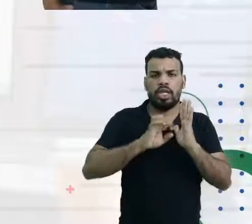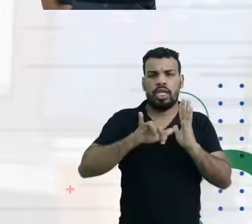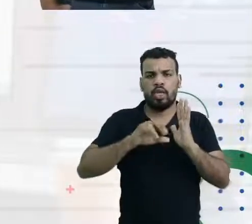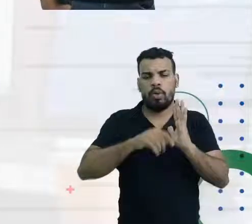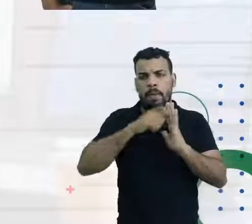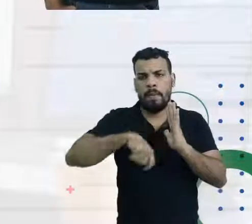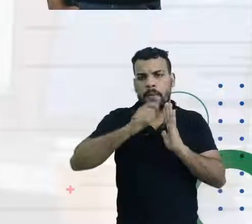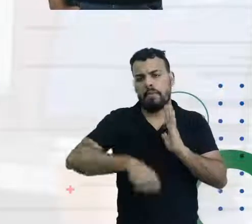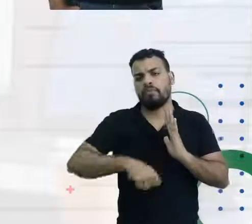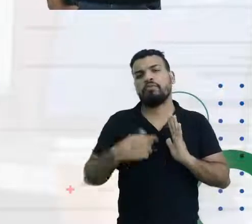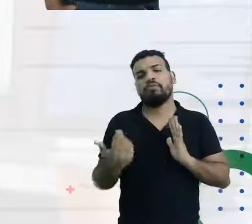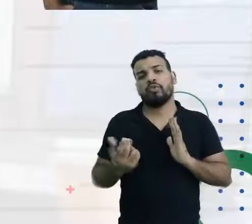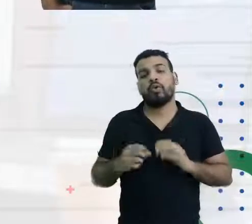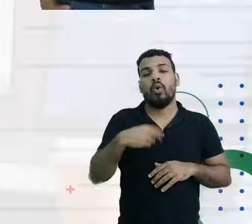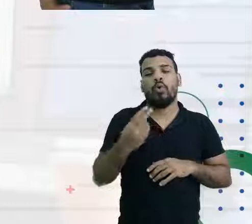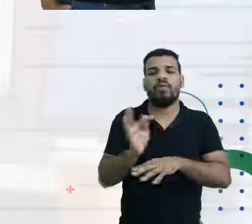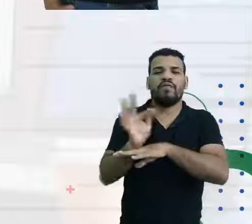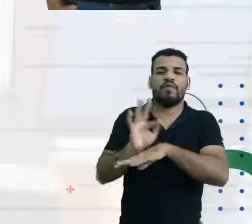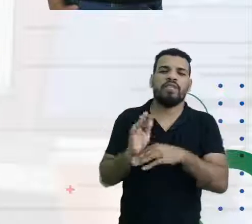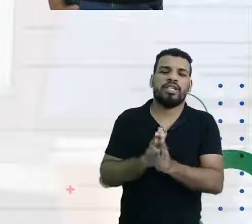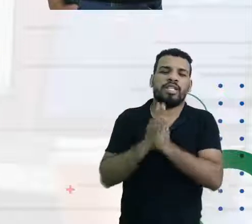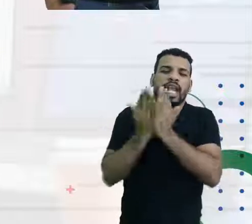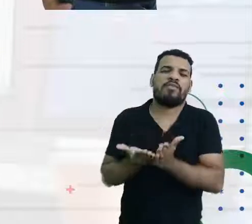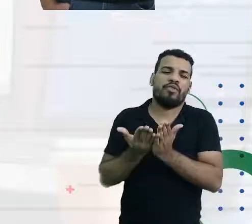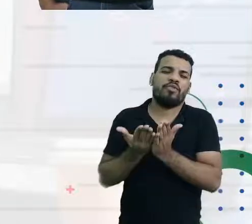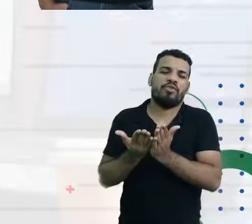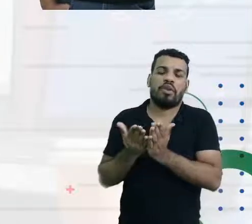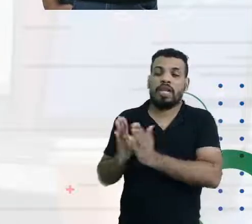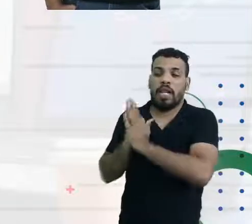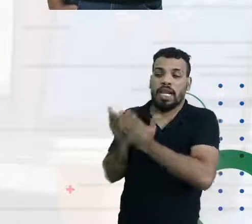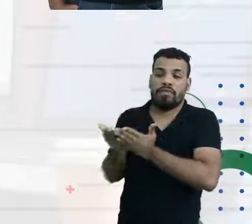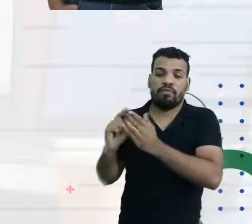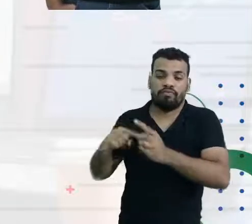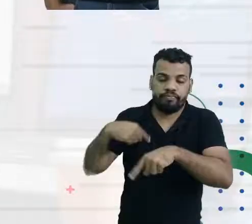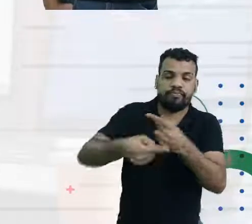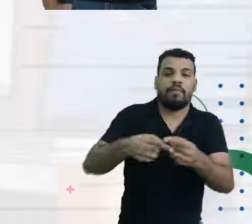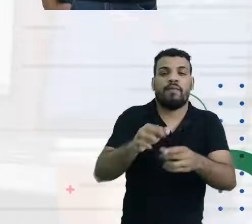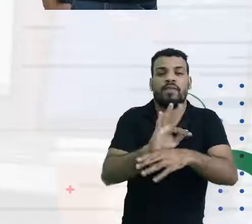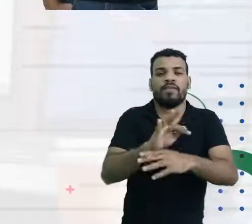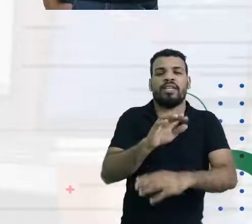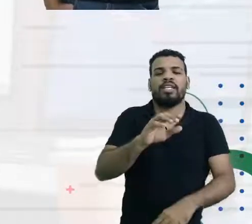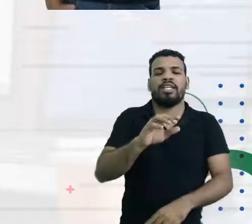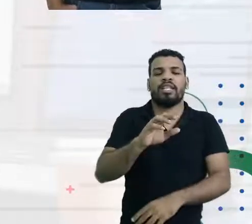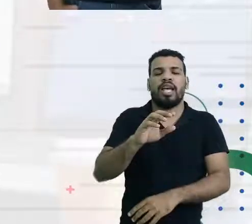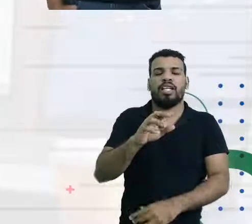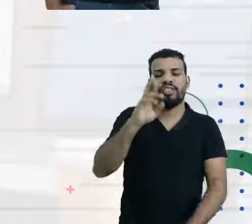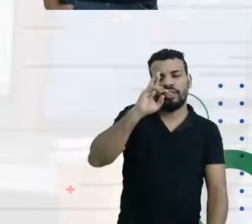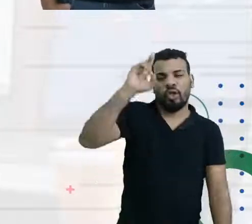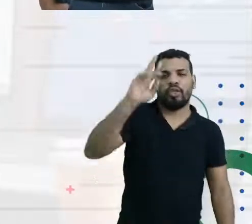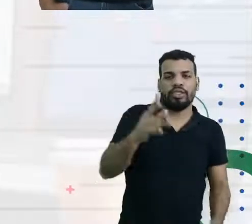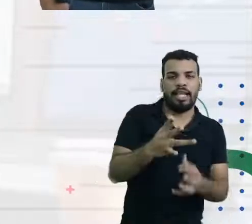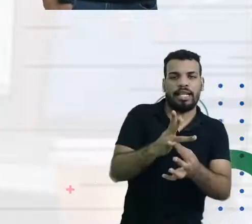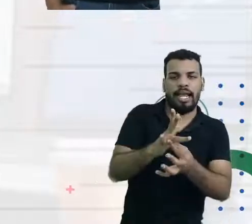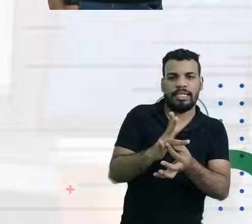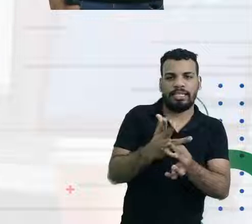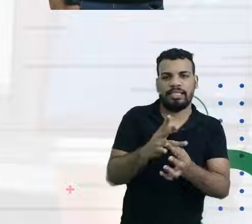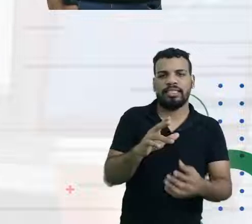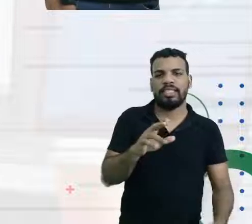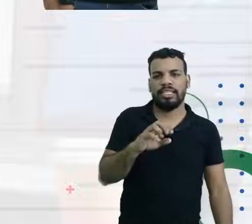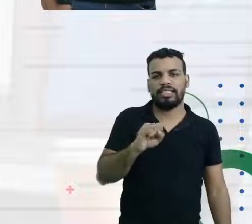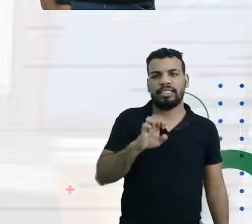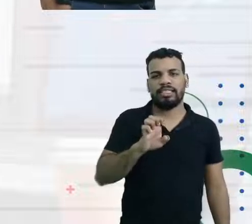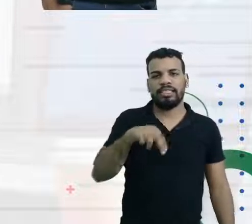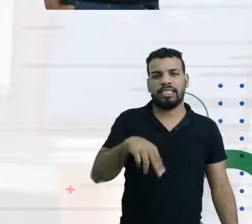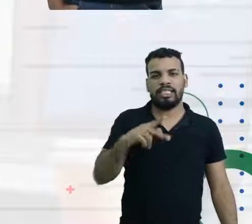como Senhor dos Anéis, por exemplo, né? E aí está um pouquinho do processo, né, para a